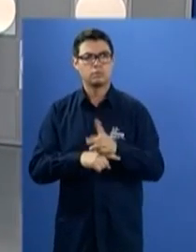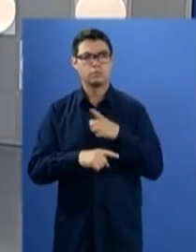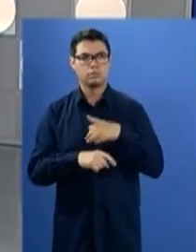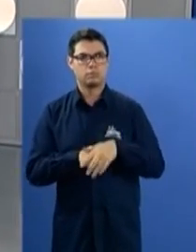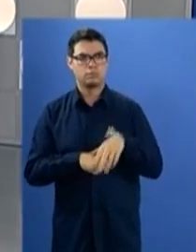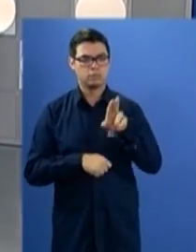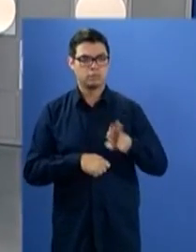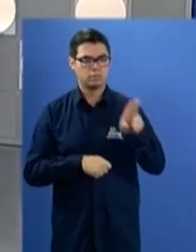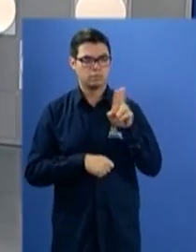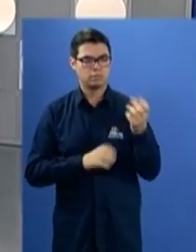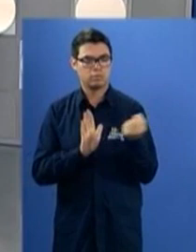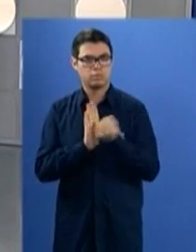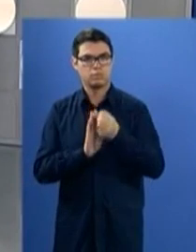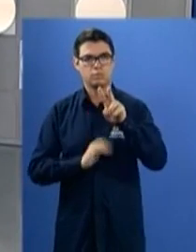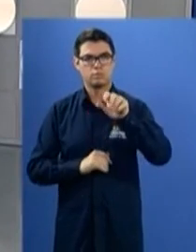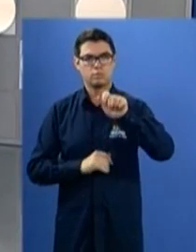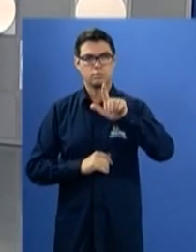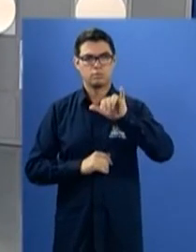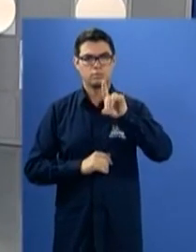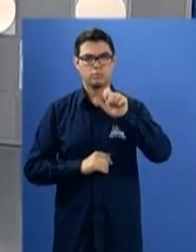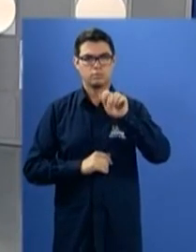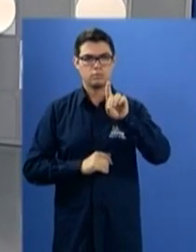uso desse material todo?